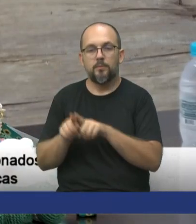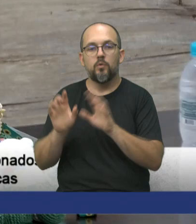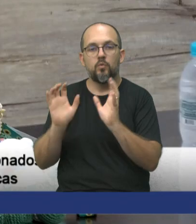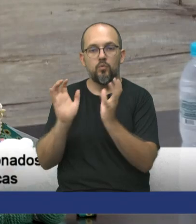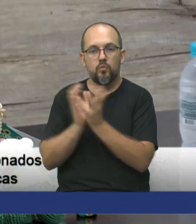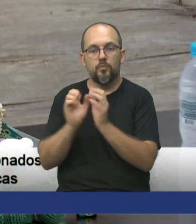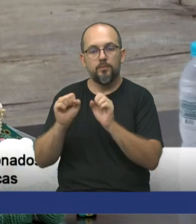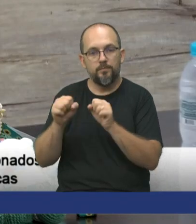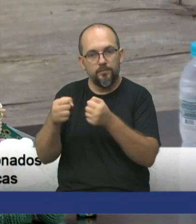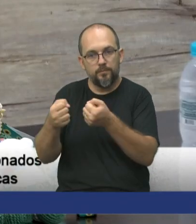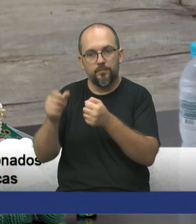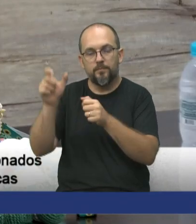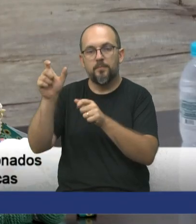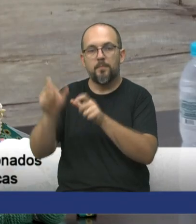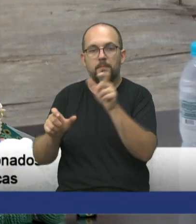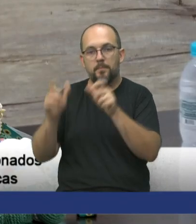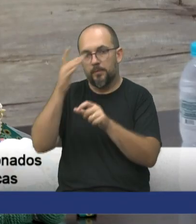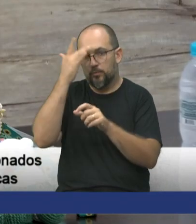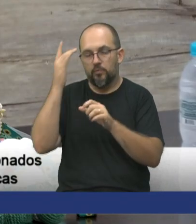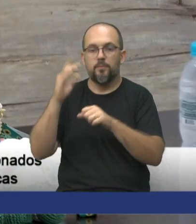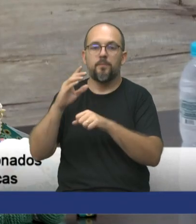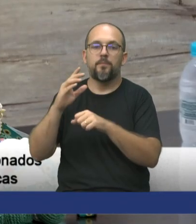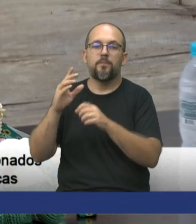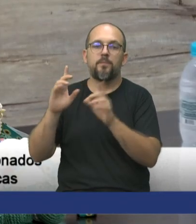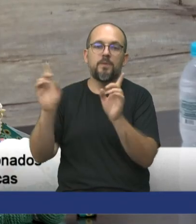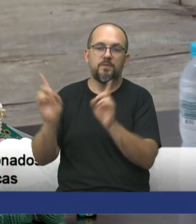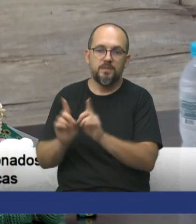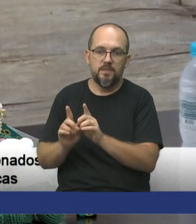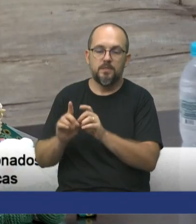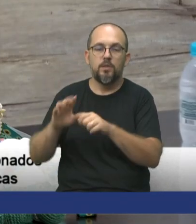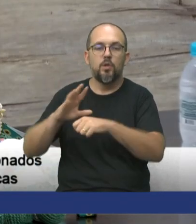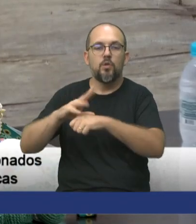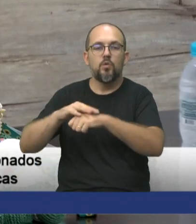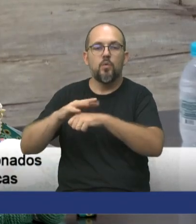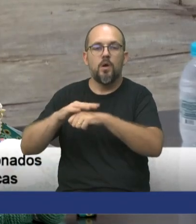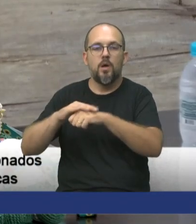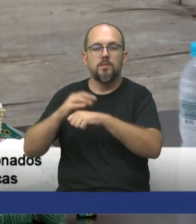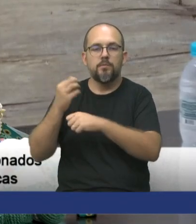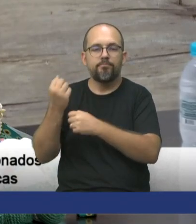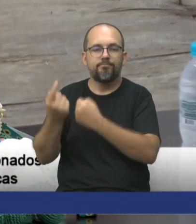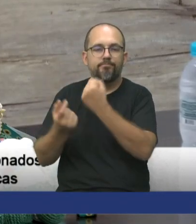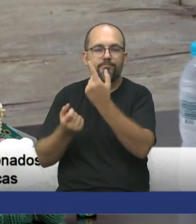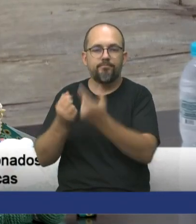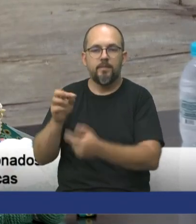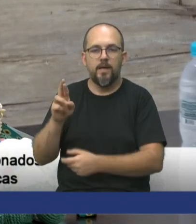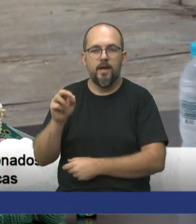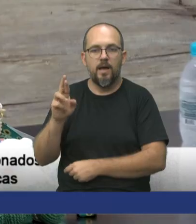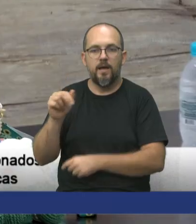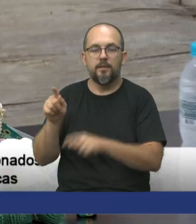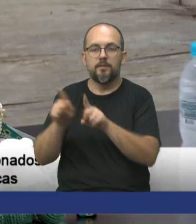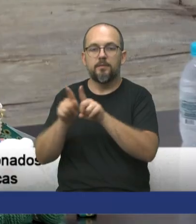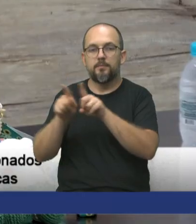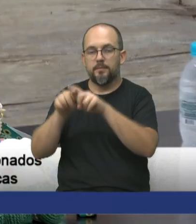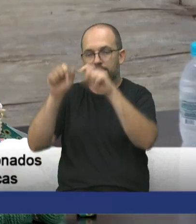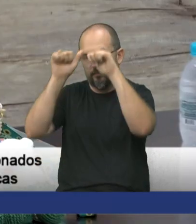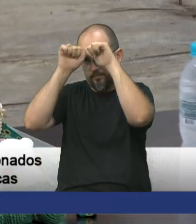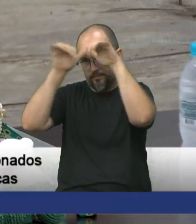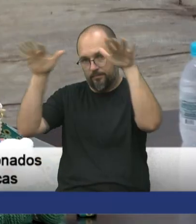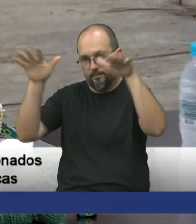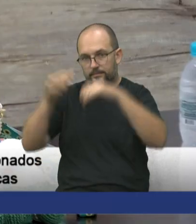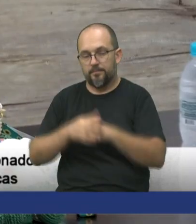com Deficiência, Doenças Raras e Pessoas com Transtorno do Espectro Autista, Frente Parlamentar em Defesa